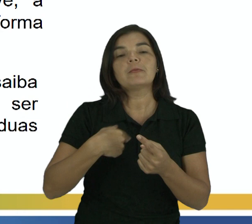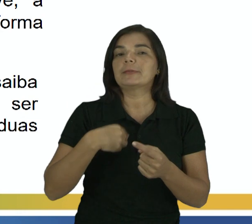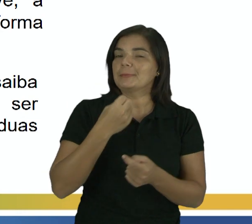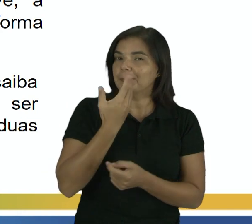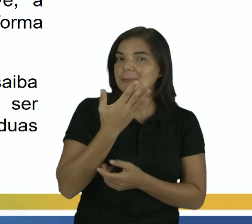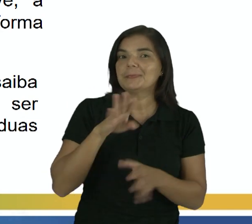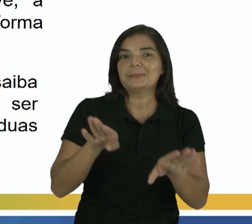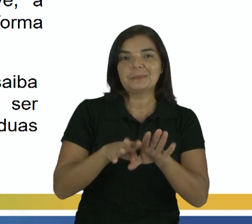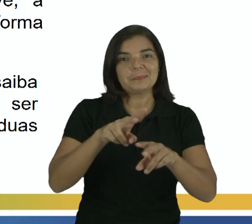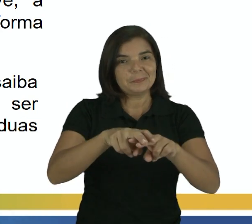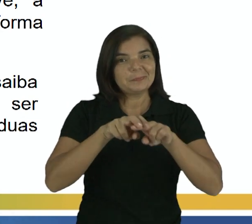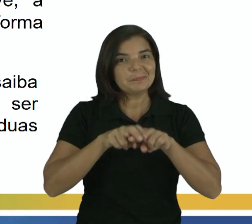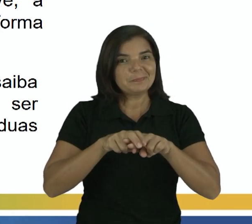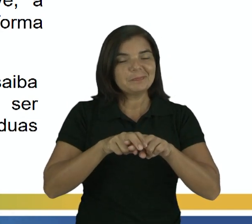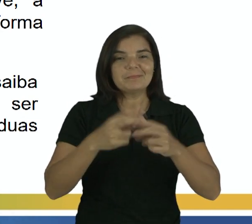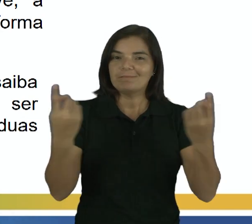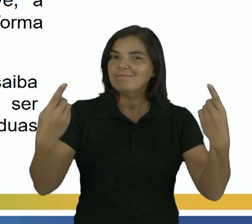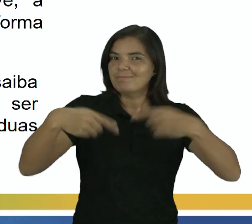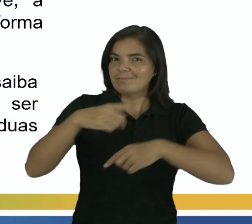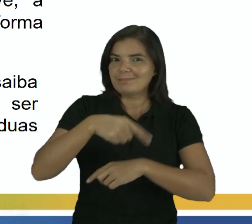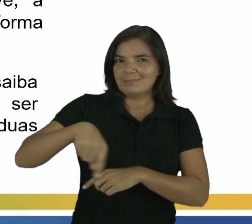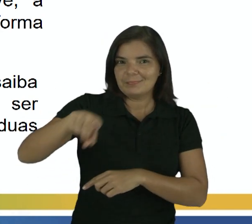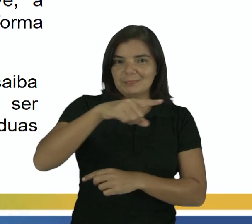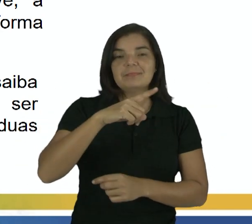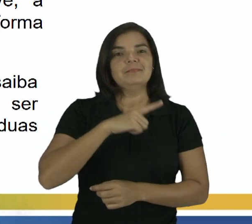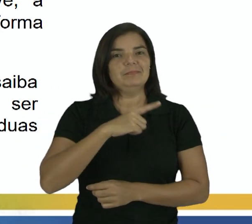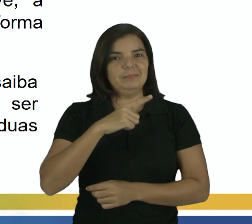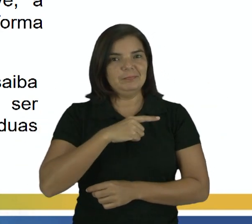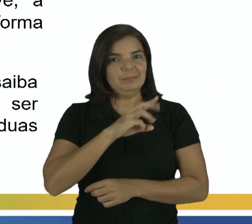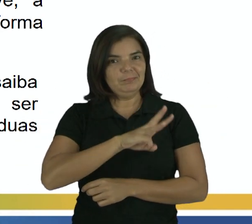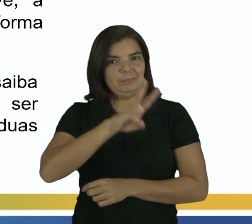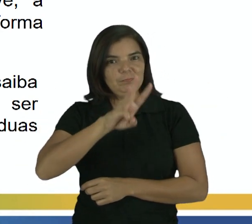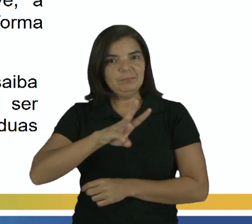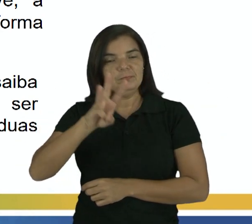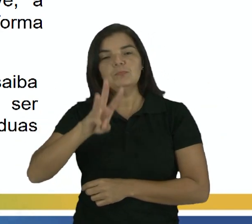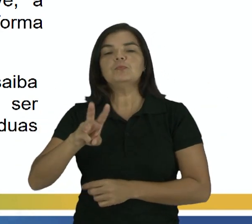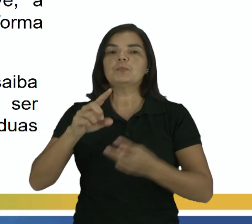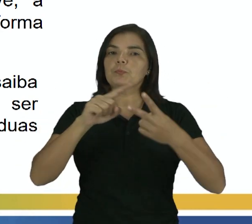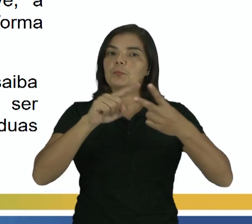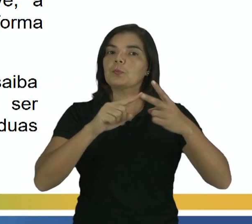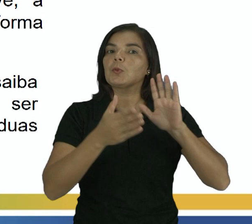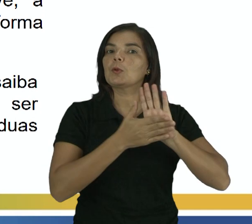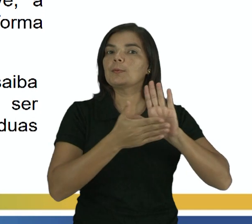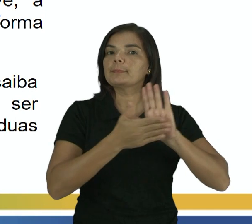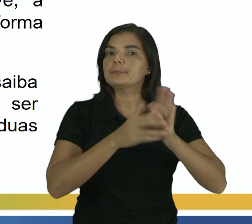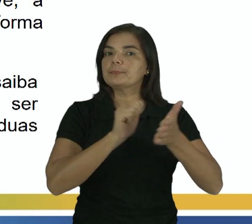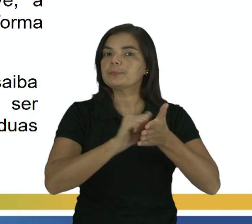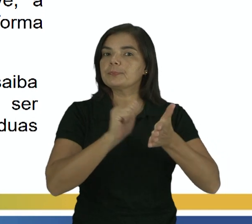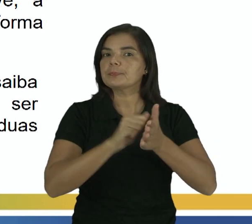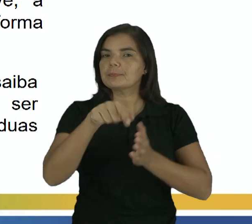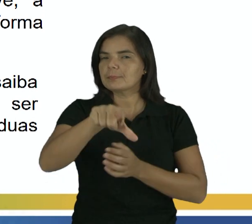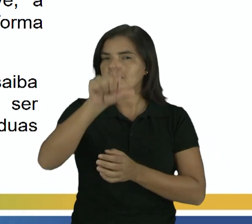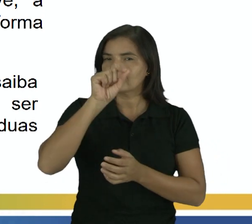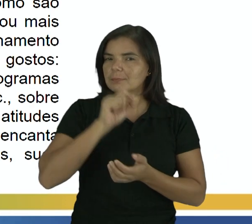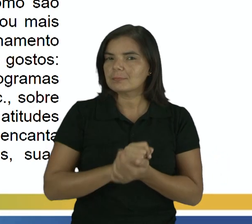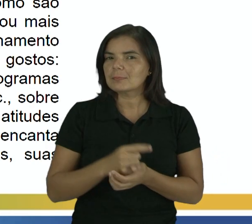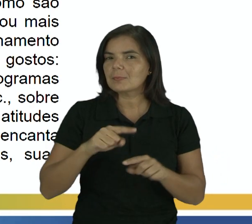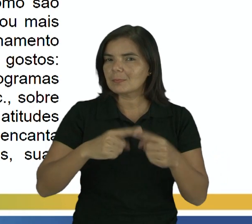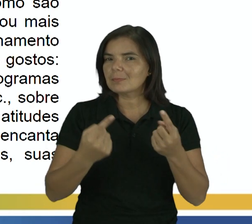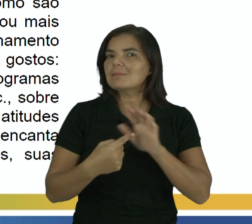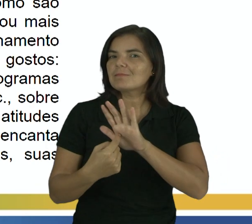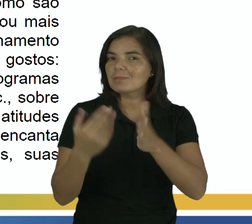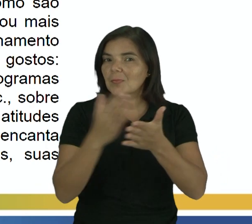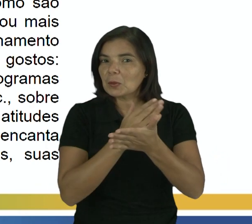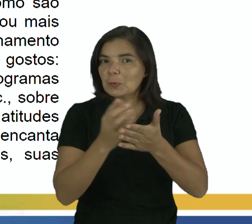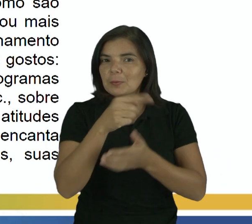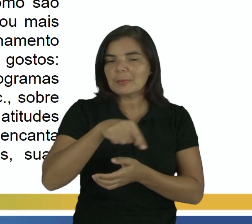fascinante. Por isso, lançamos um desafio. Nós vamos ter lá no portal 2 propostas de produção para você escolher, mas eu vou mencionar aqui